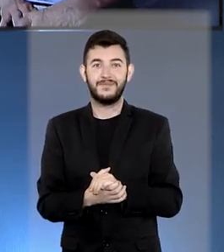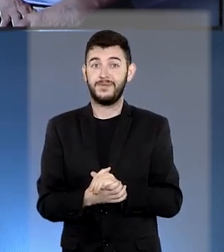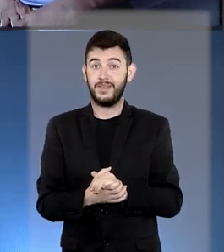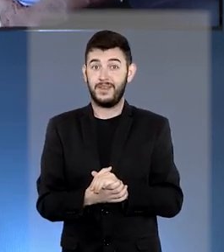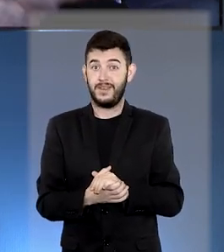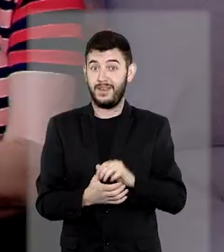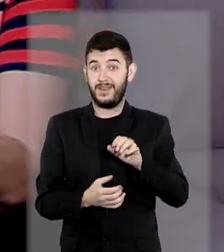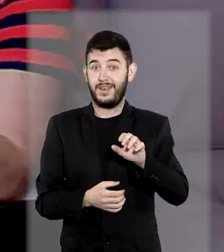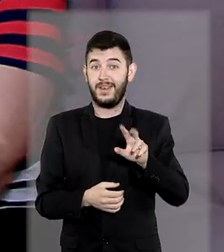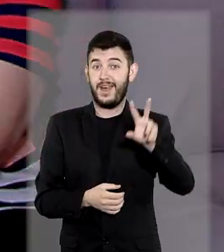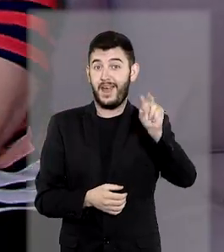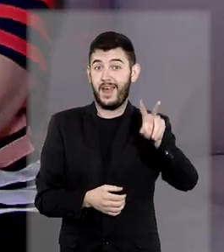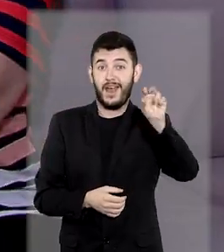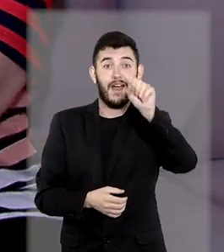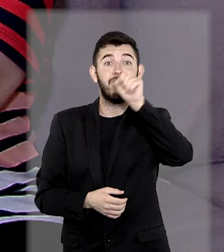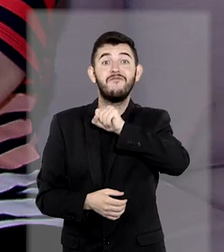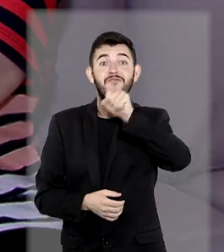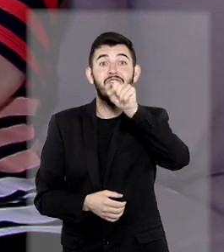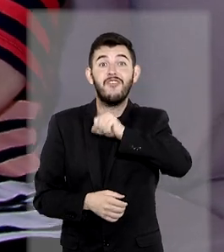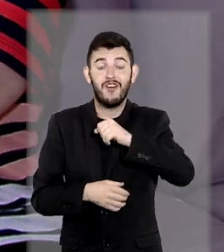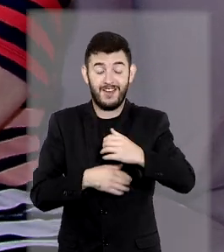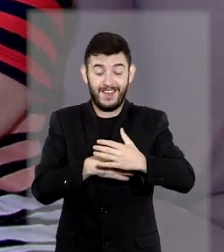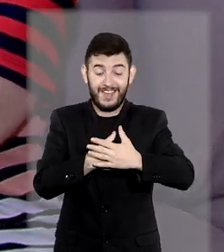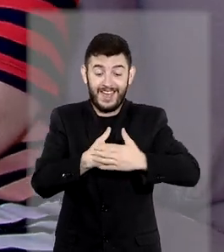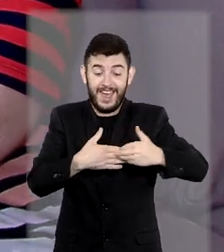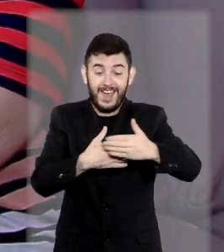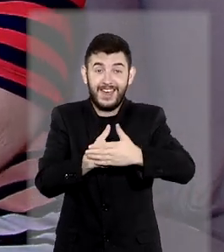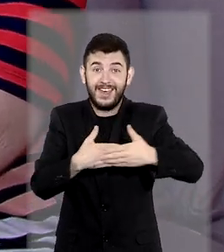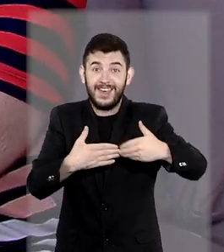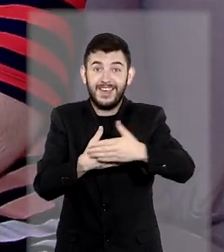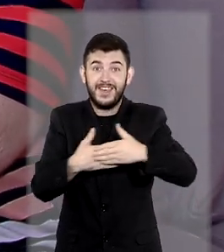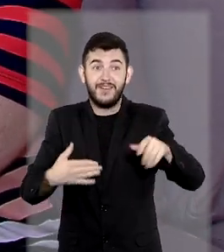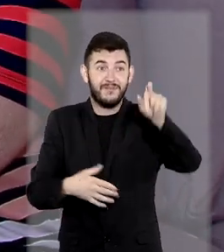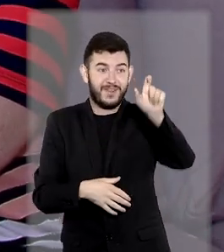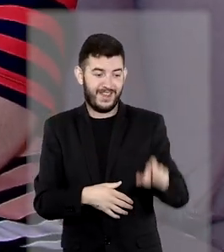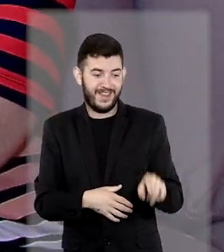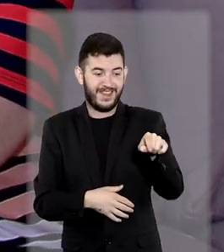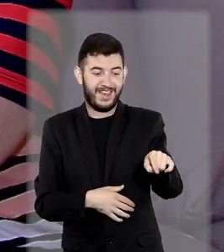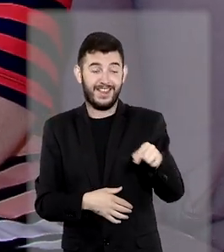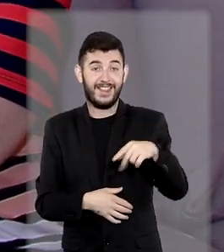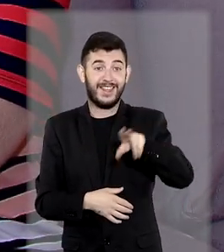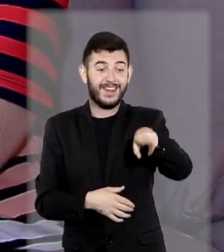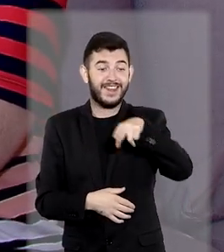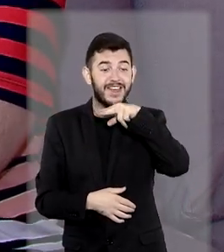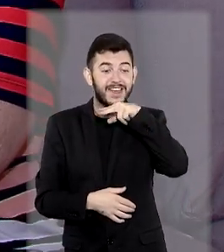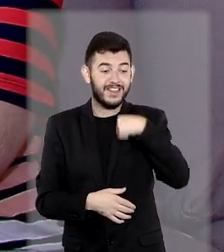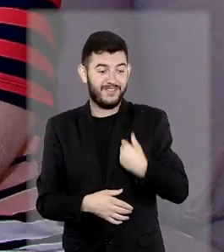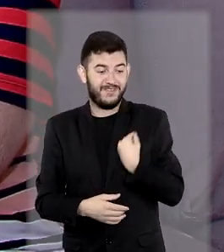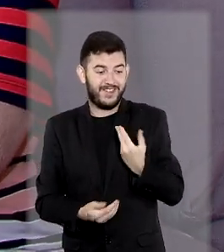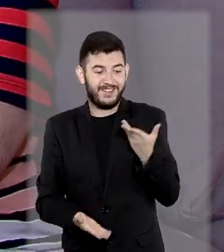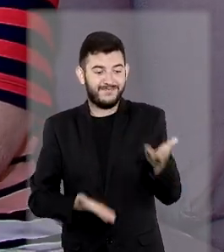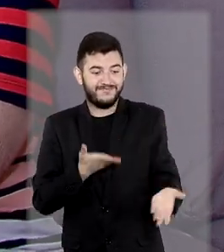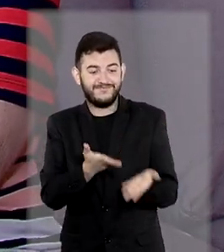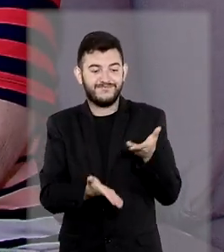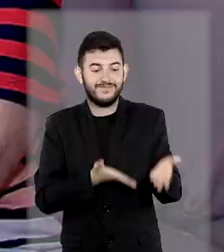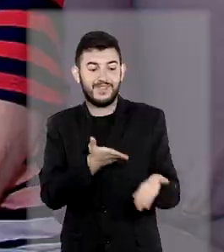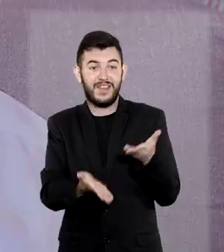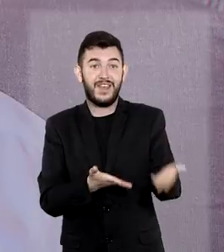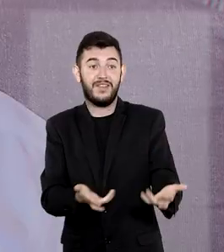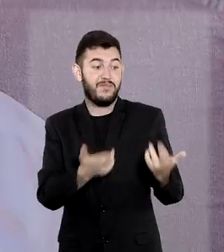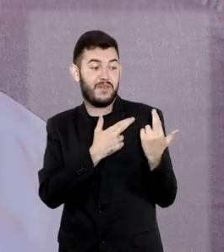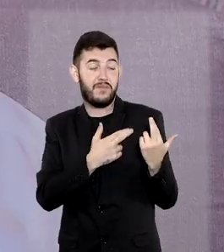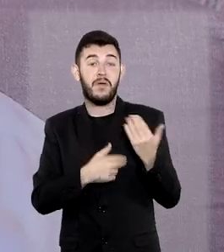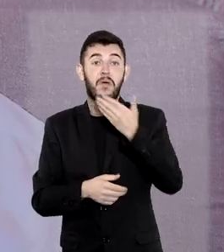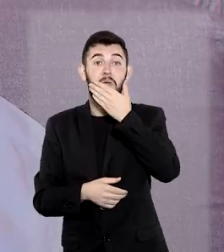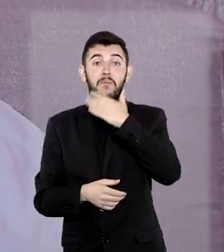É mais do que um carinho de avó. Para dona Marlene, a vida do neto sempre foi sinônimo de responsabilidade. Desde que os